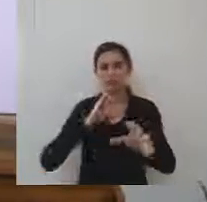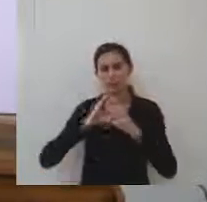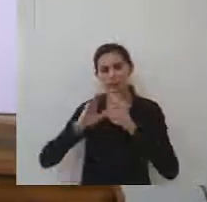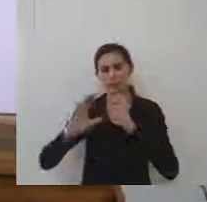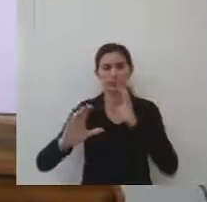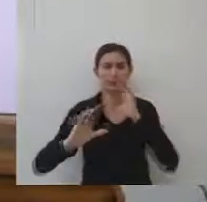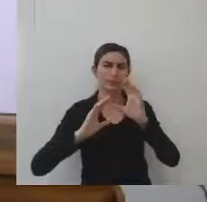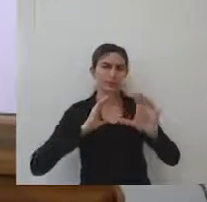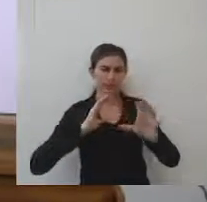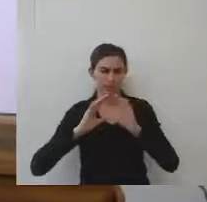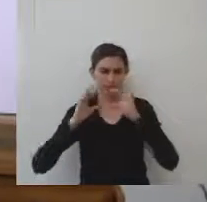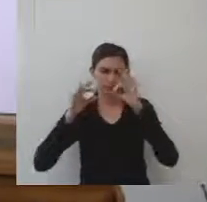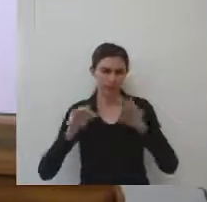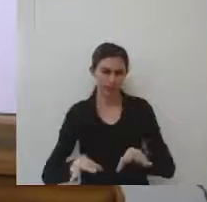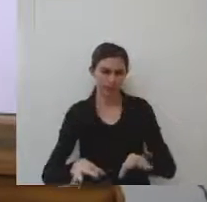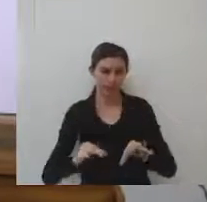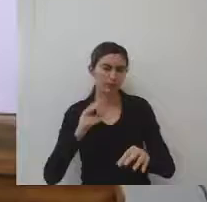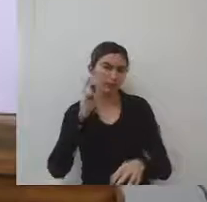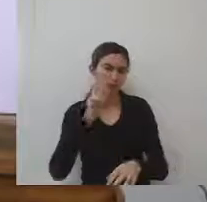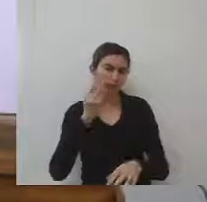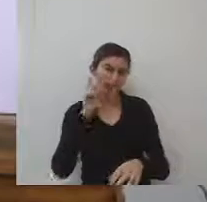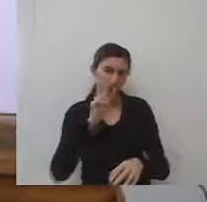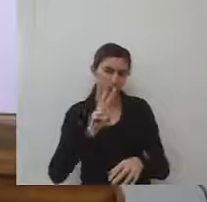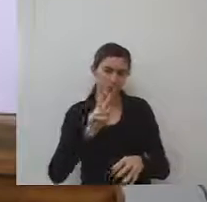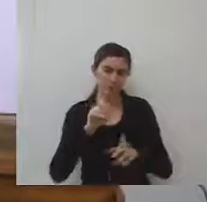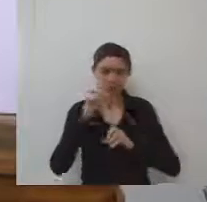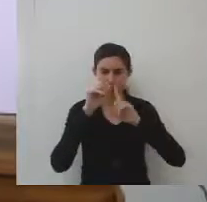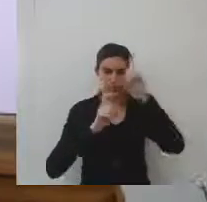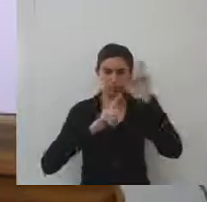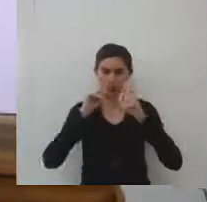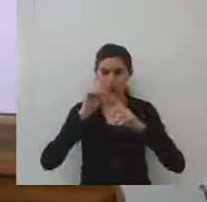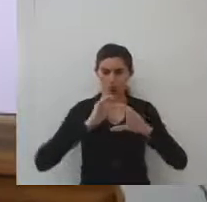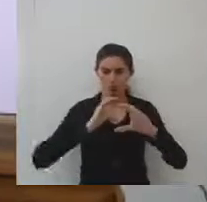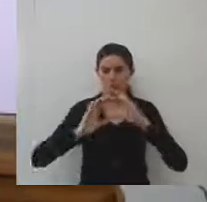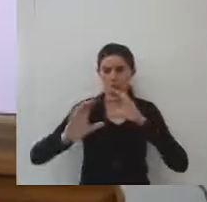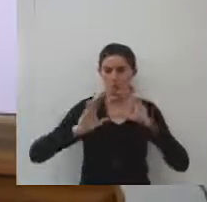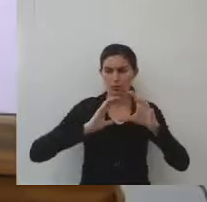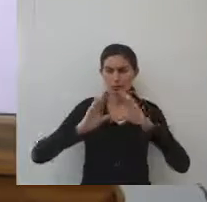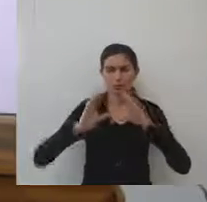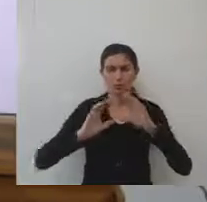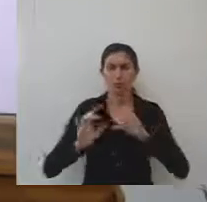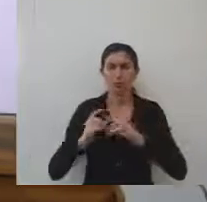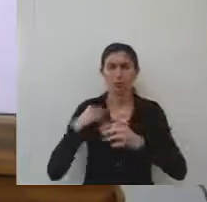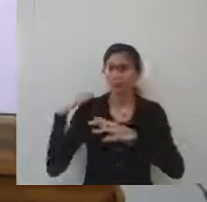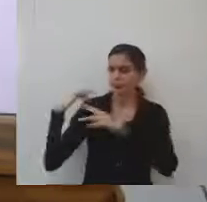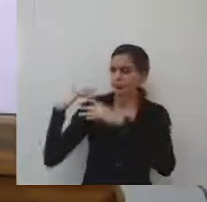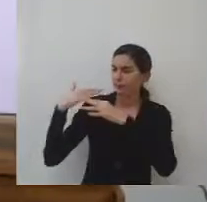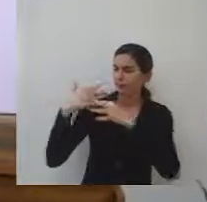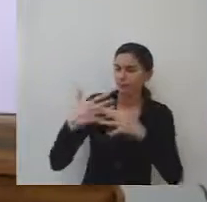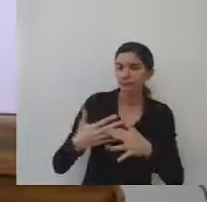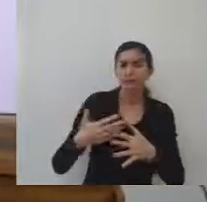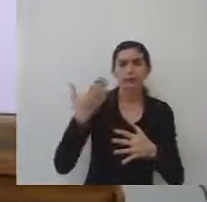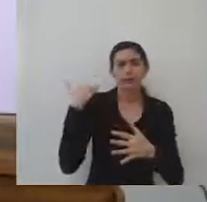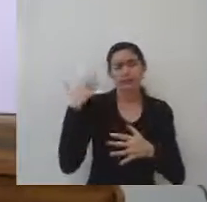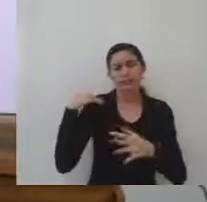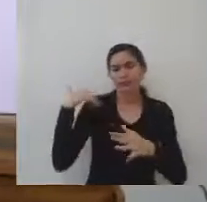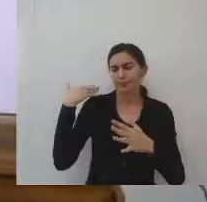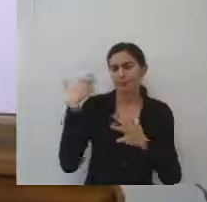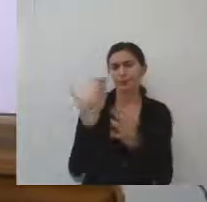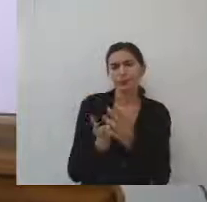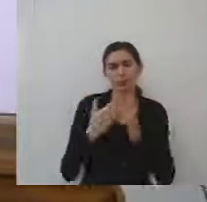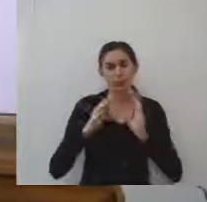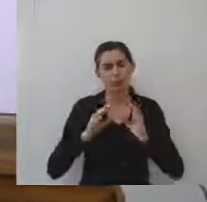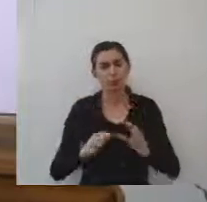comunicar. Tá certo? Lembrando que a expressão e a comunicação, ele vem desde da